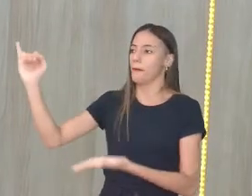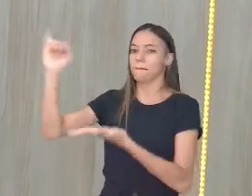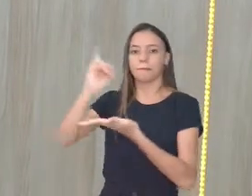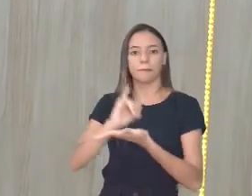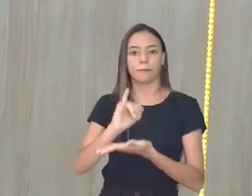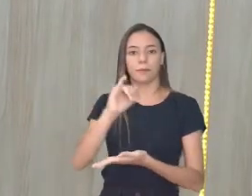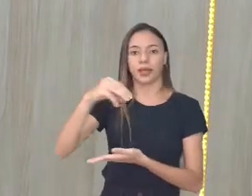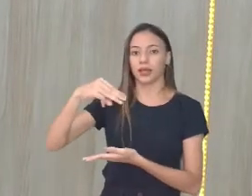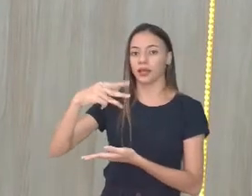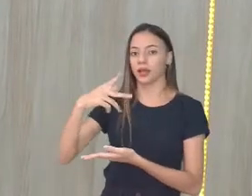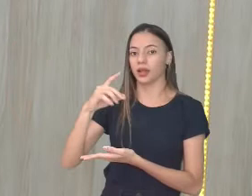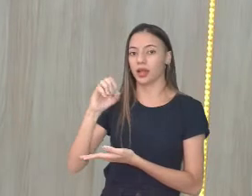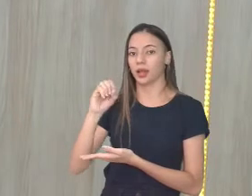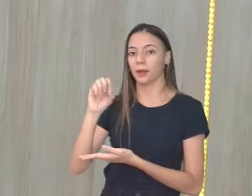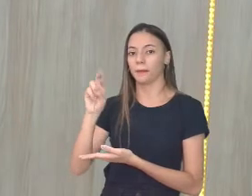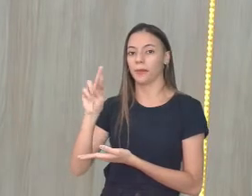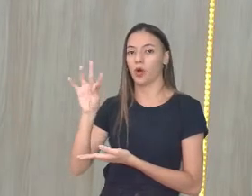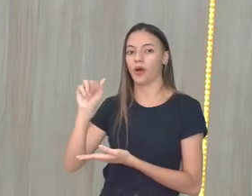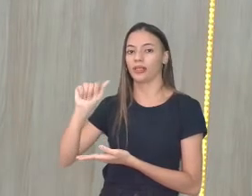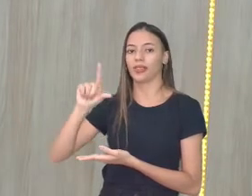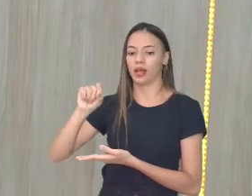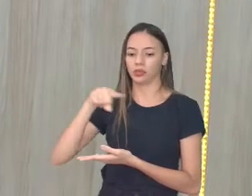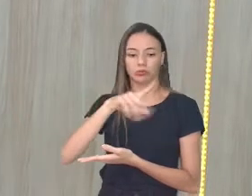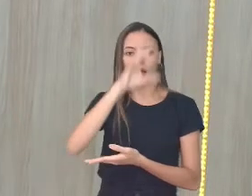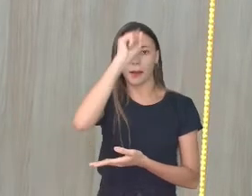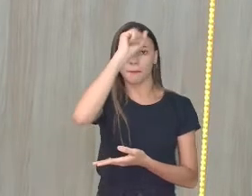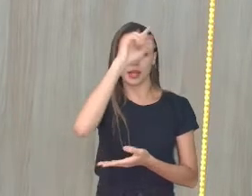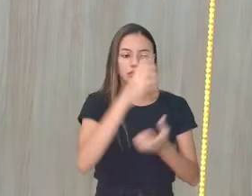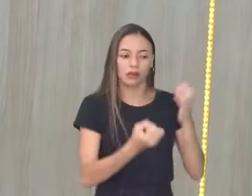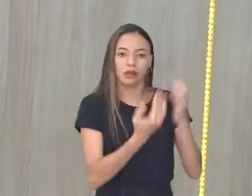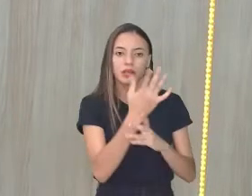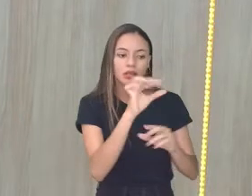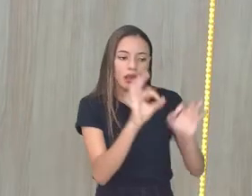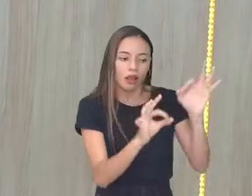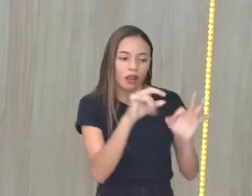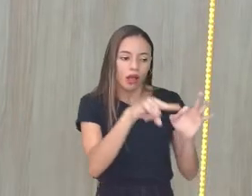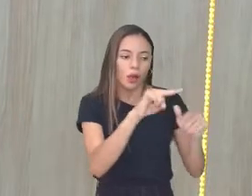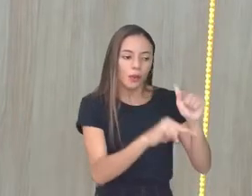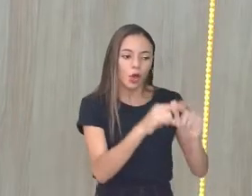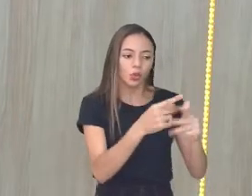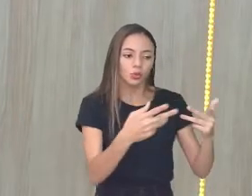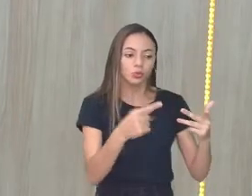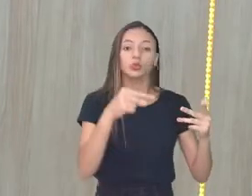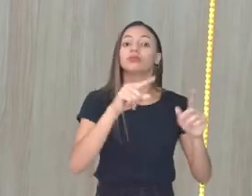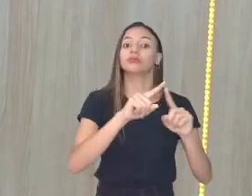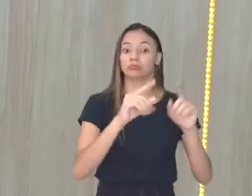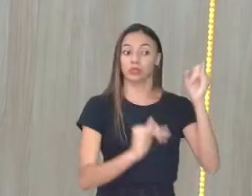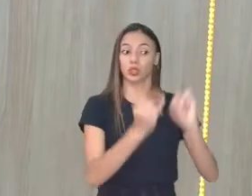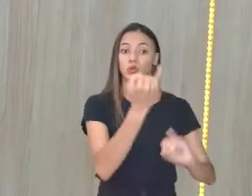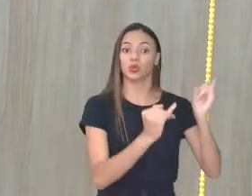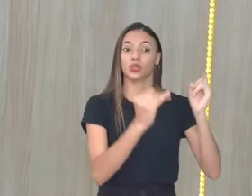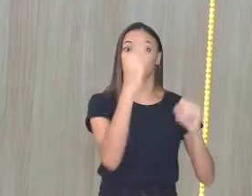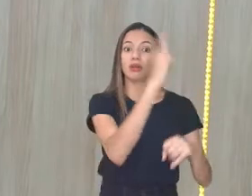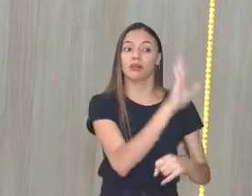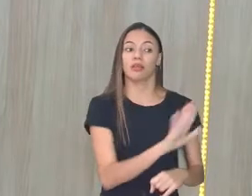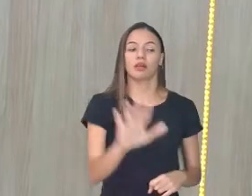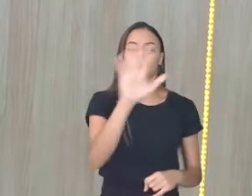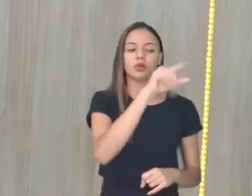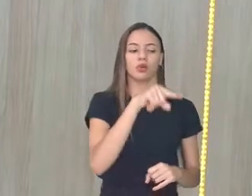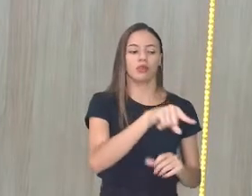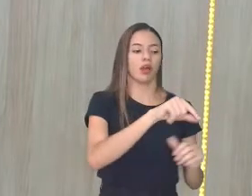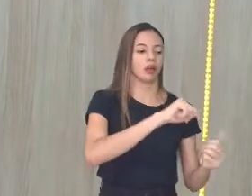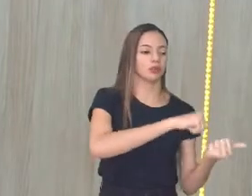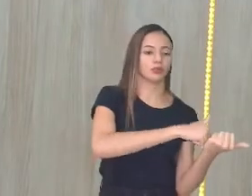aprende a montar aquele produto e gradativamente a indústria nacional ia substituindo aquele